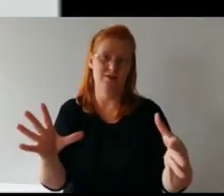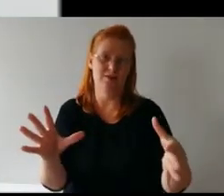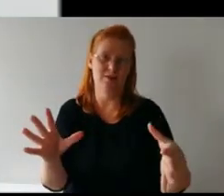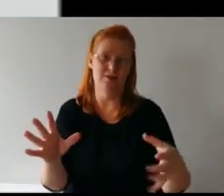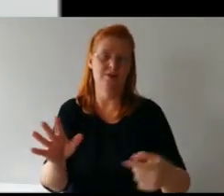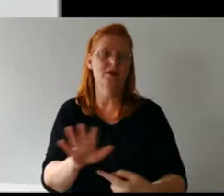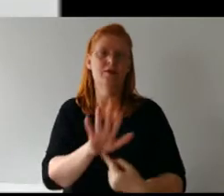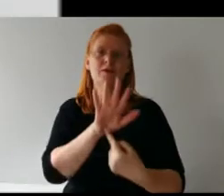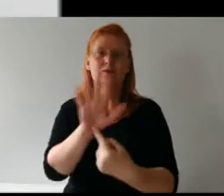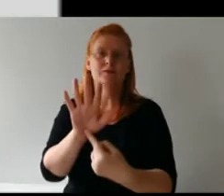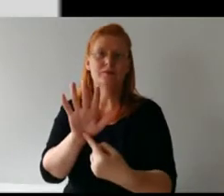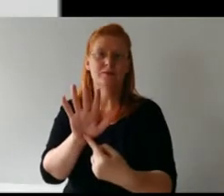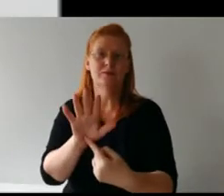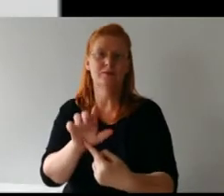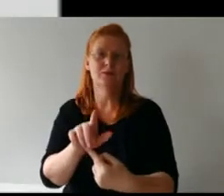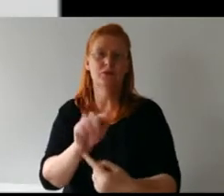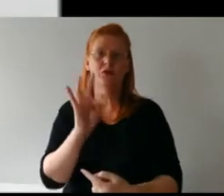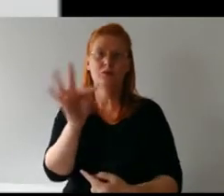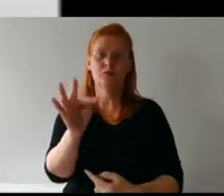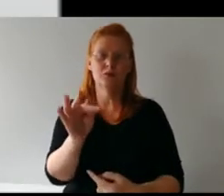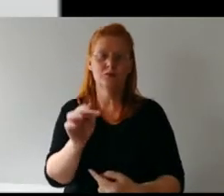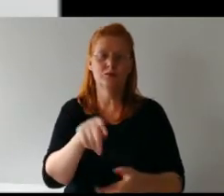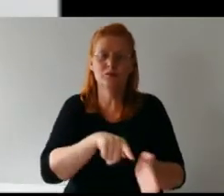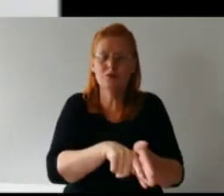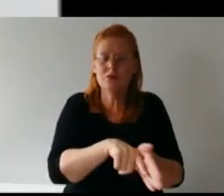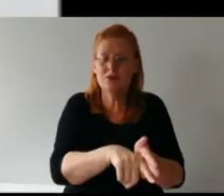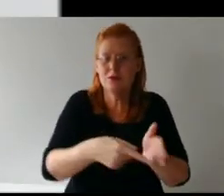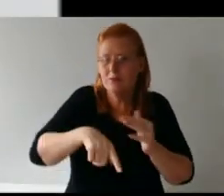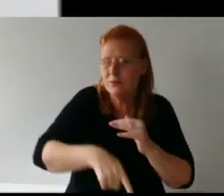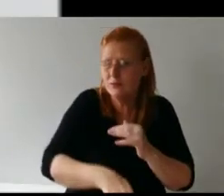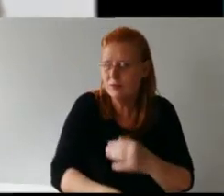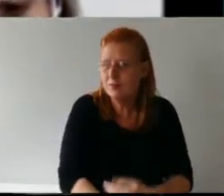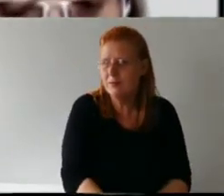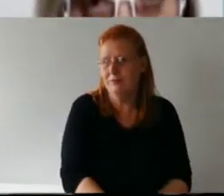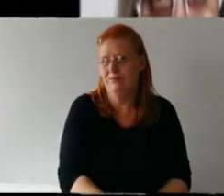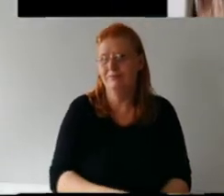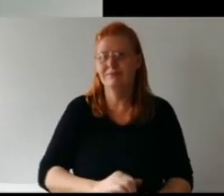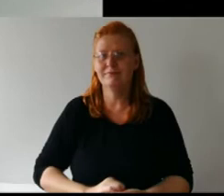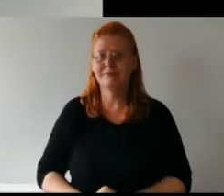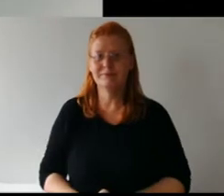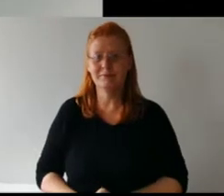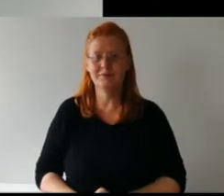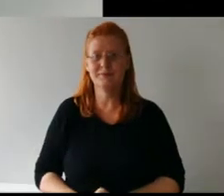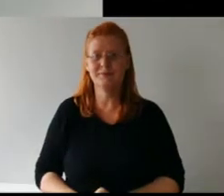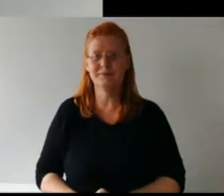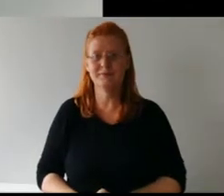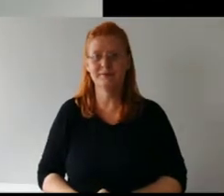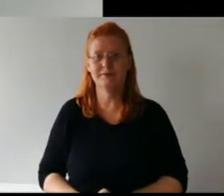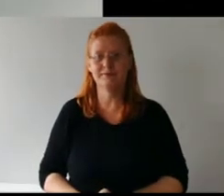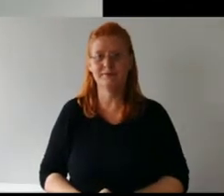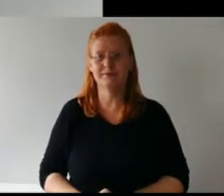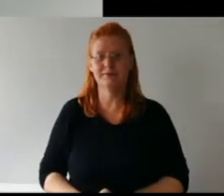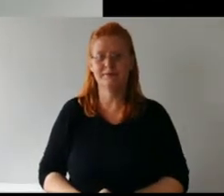de tabelas de opiniões para aprofundamentos posteriores.